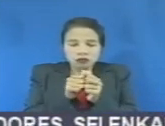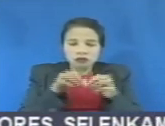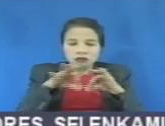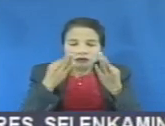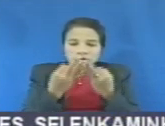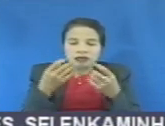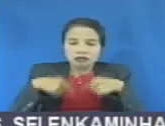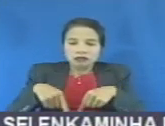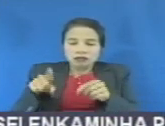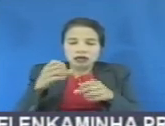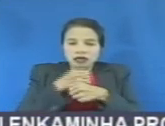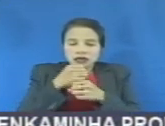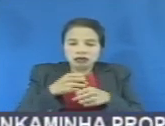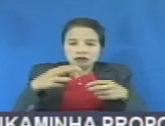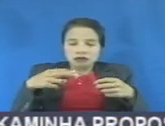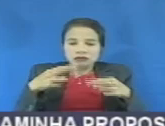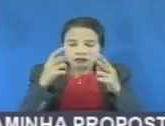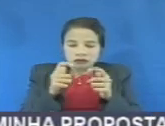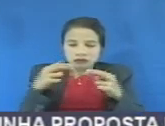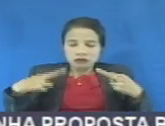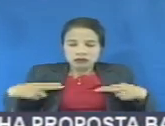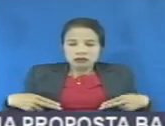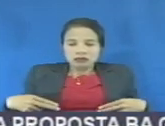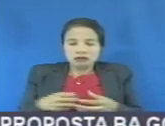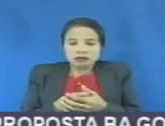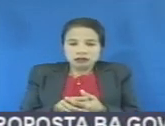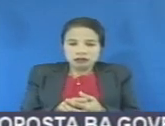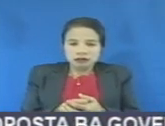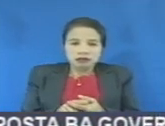tratamento saúde. Ezequiel Freitas, Júlio de Jesus, RTTL.